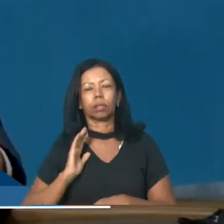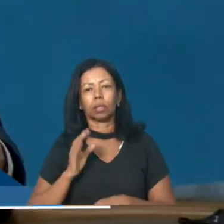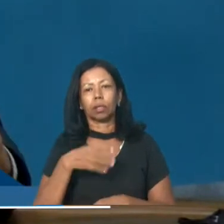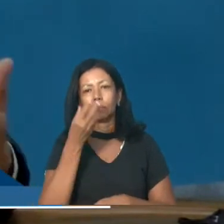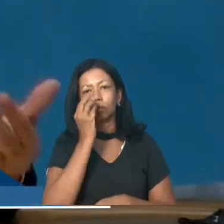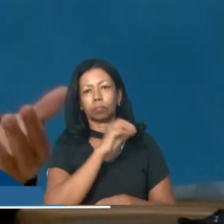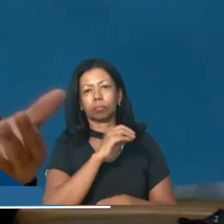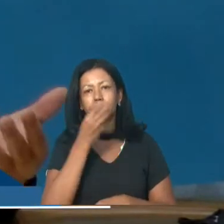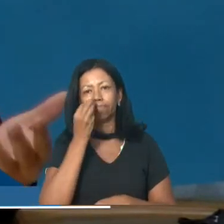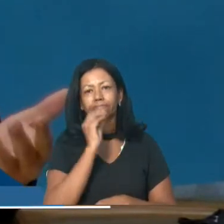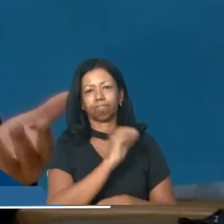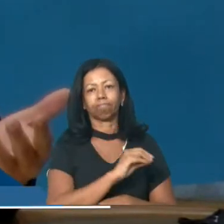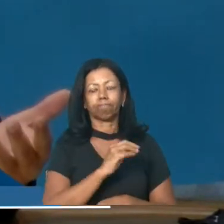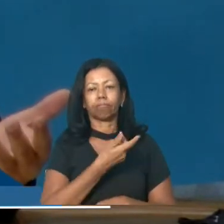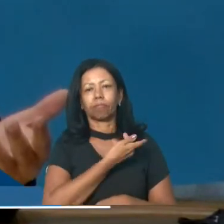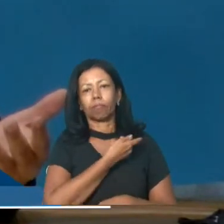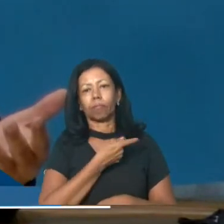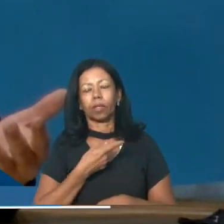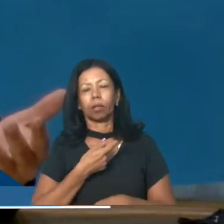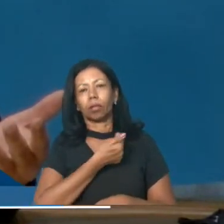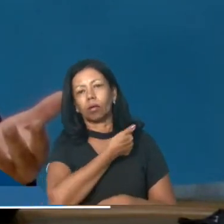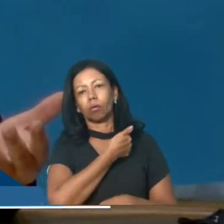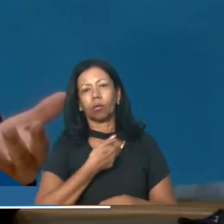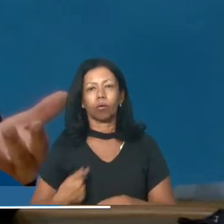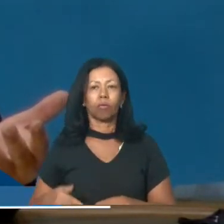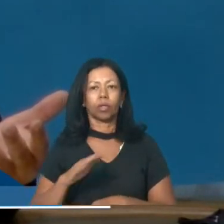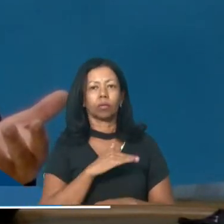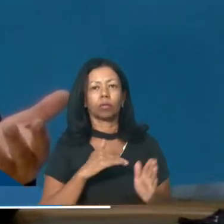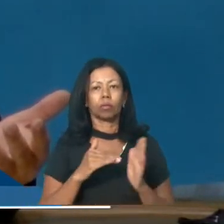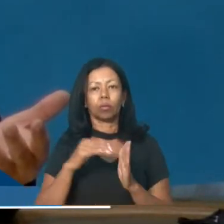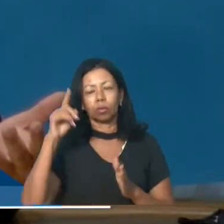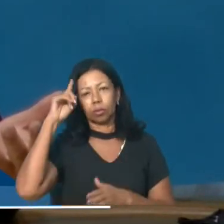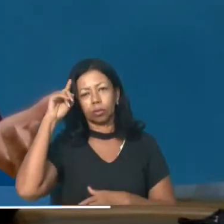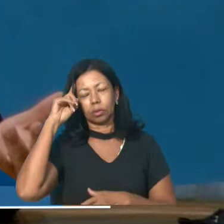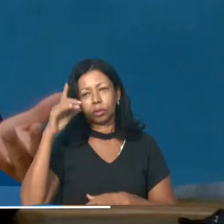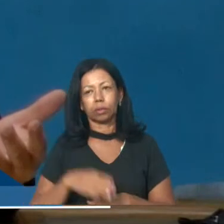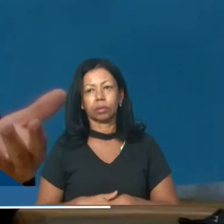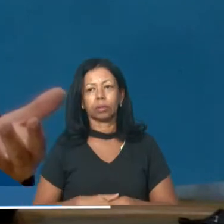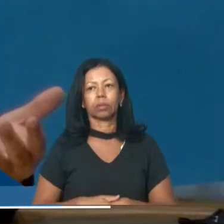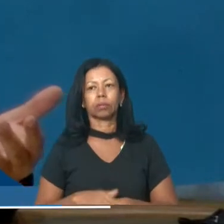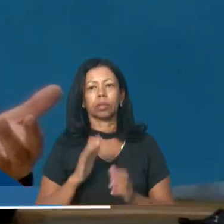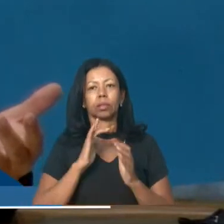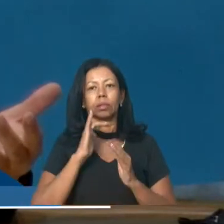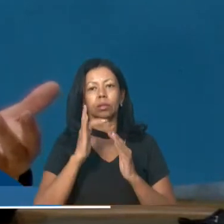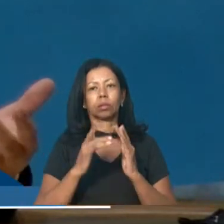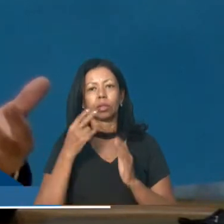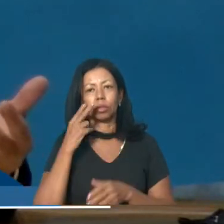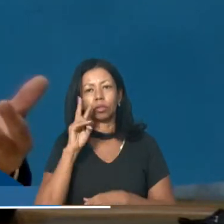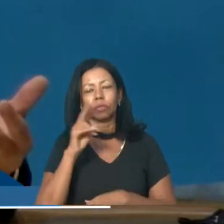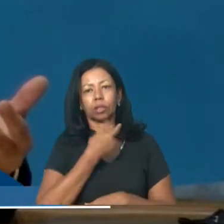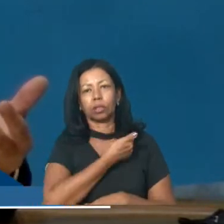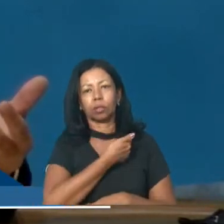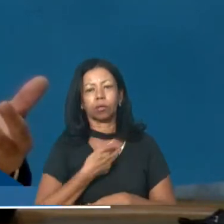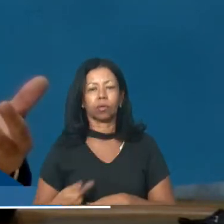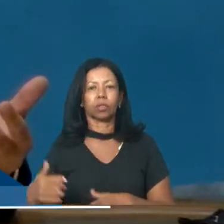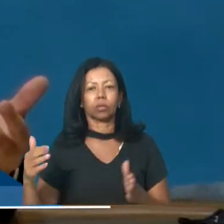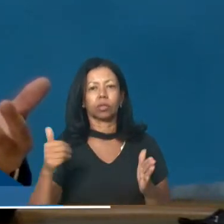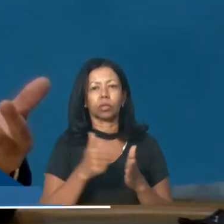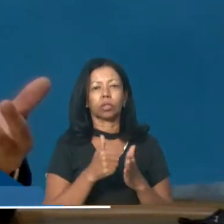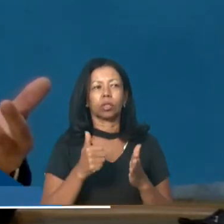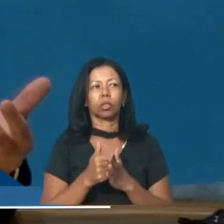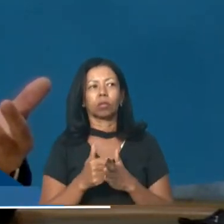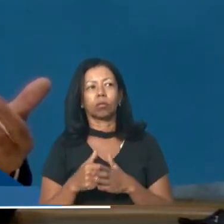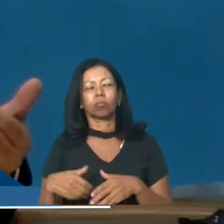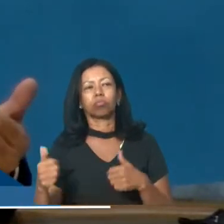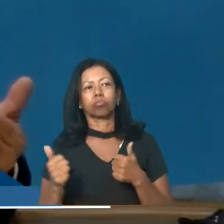governo todos os dias através da rede social. É um absurdo. E assim, nós vemos que esse governo chegou à beira